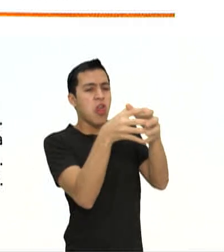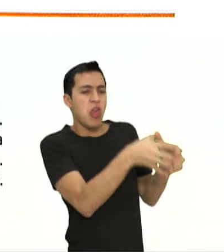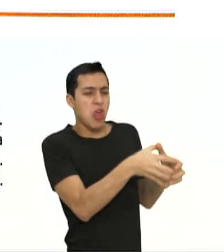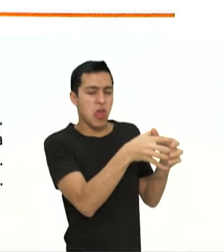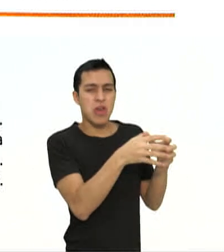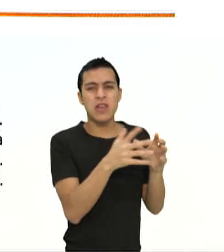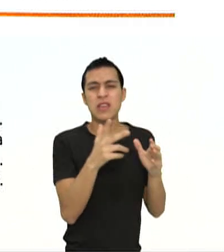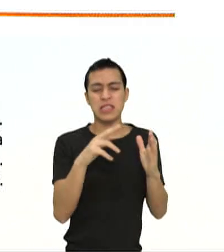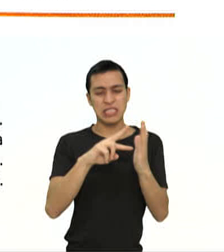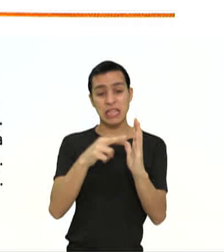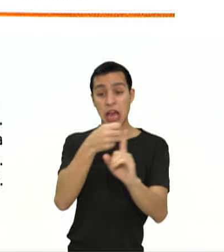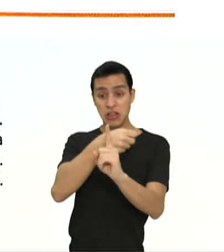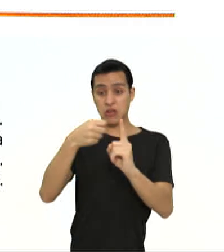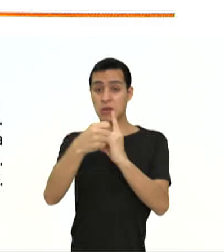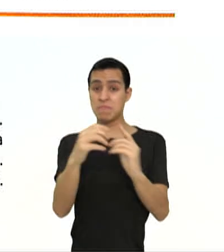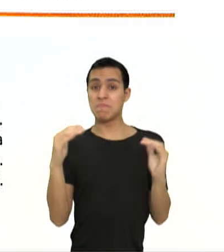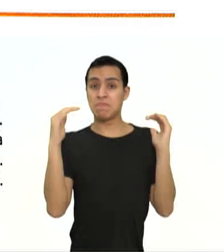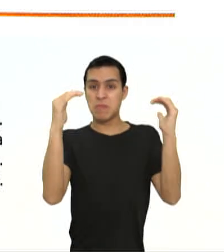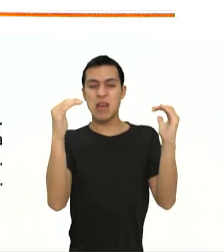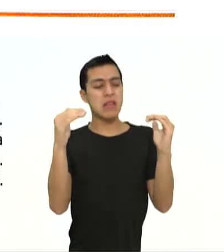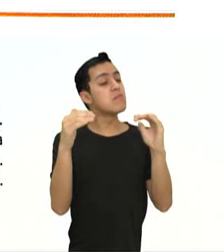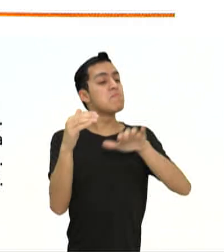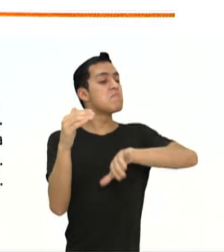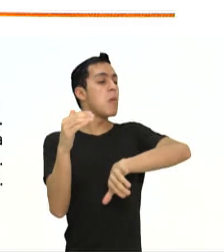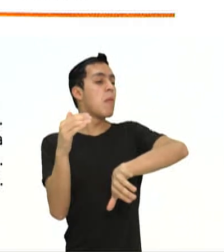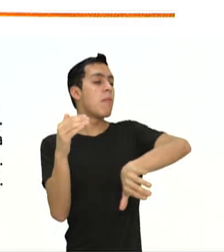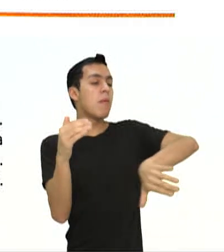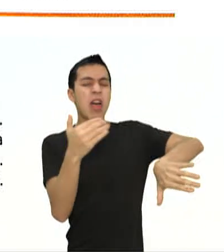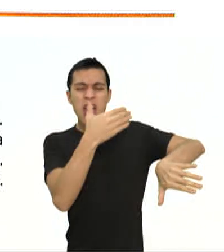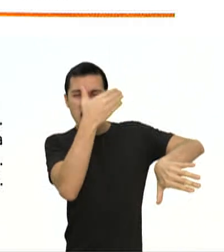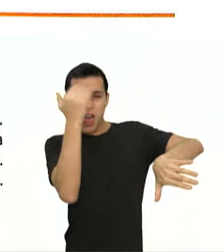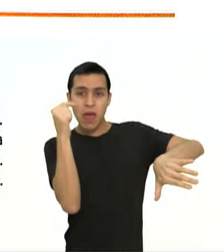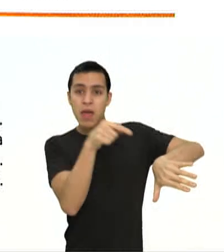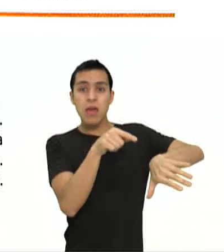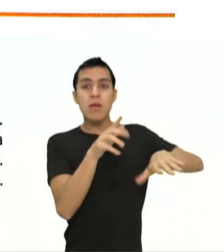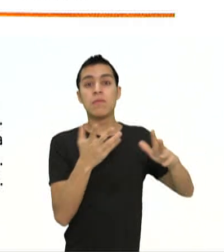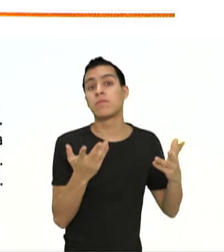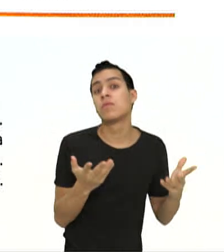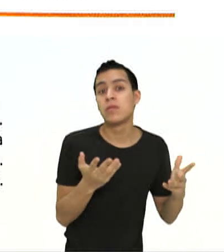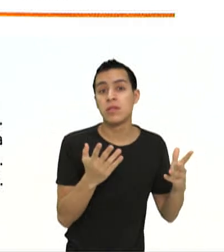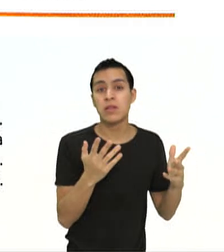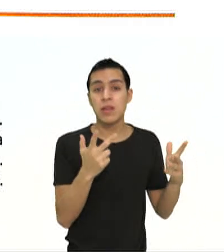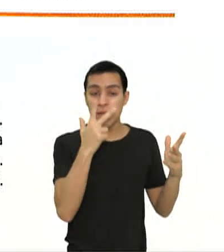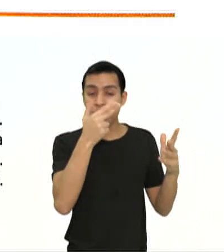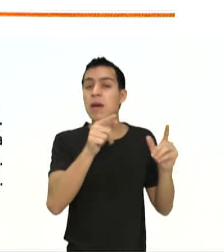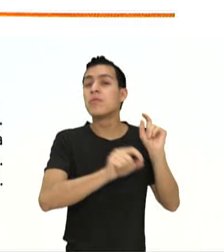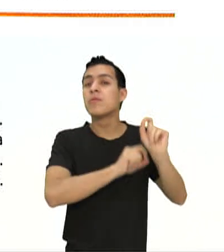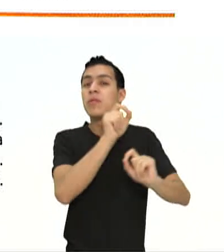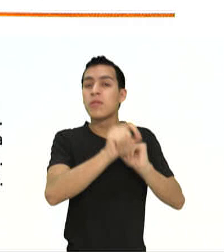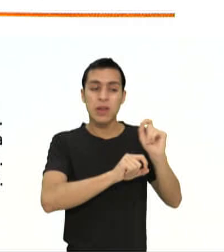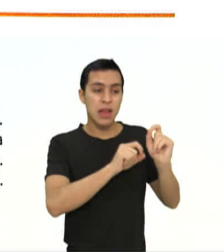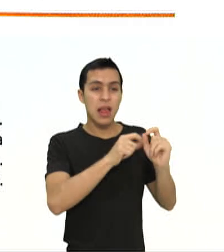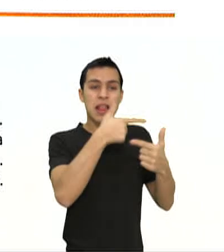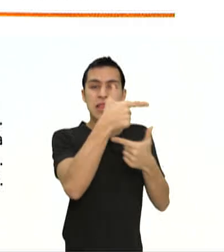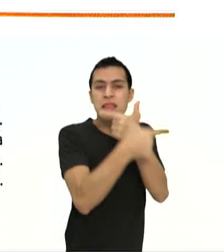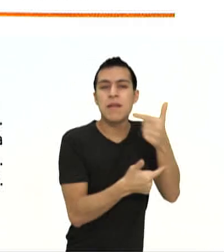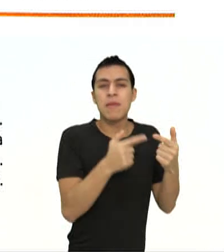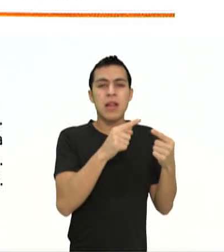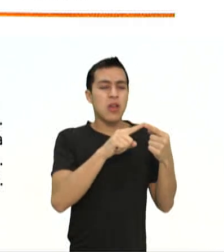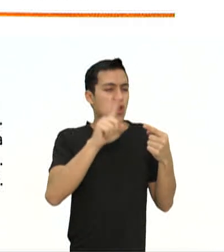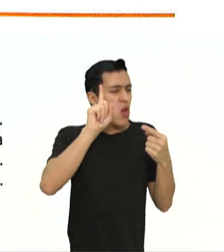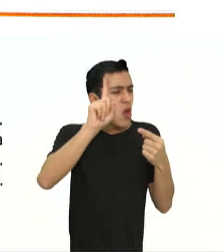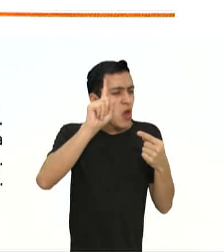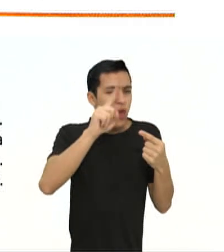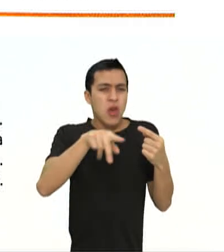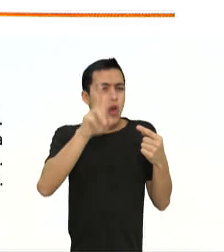À margem, né? Quase que esquecidas, mas não, muito pelo contrário, esquecidas no trabalho, no dia a dia,